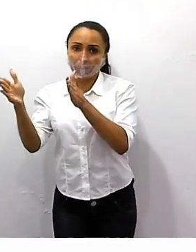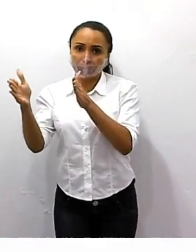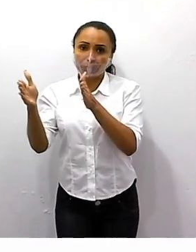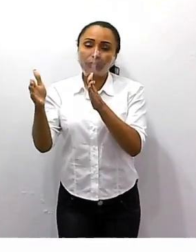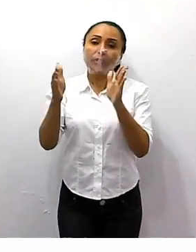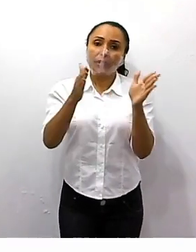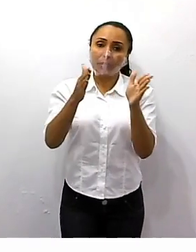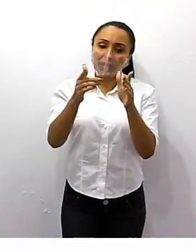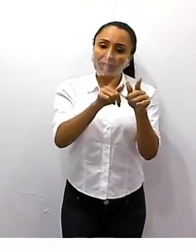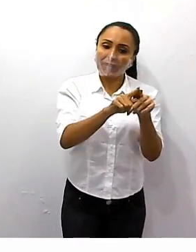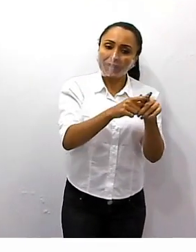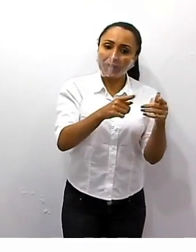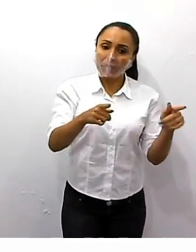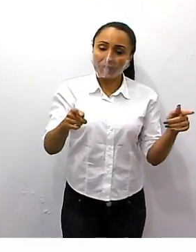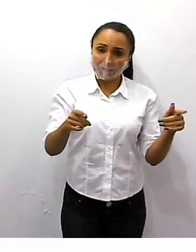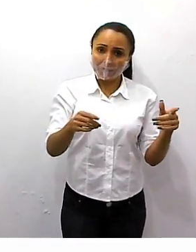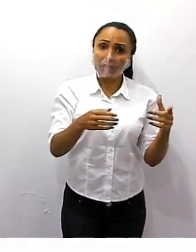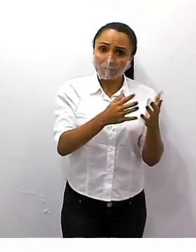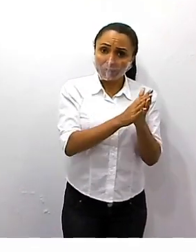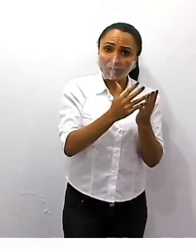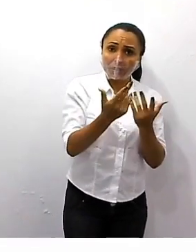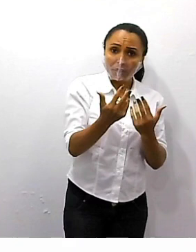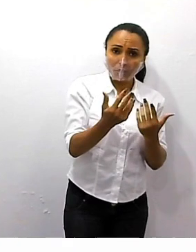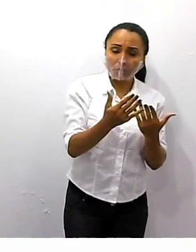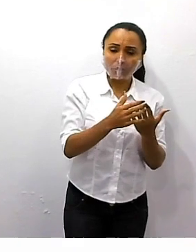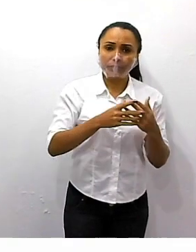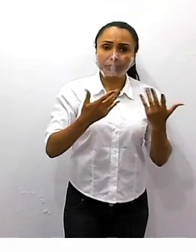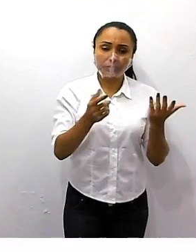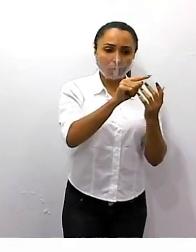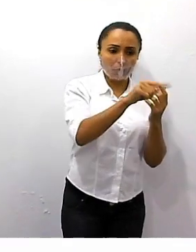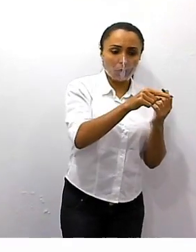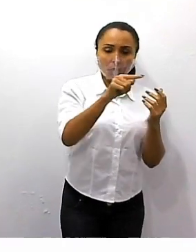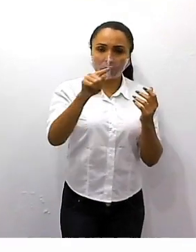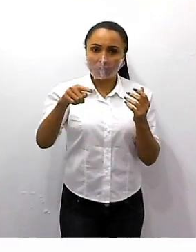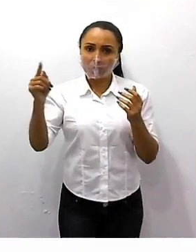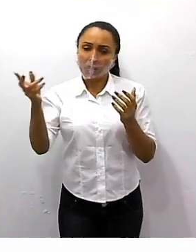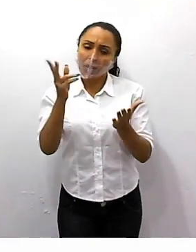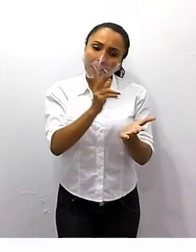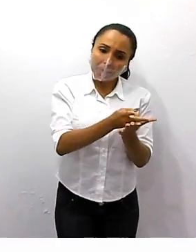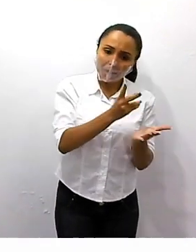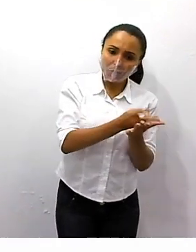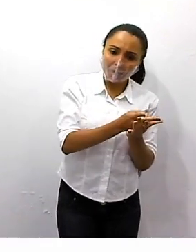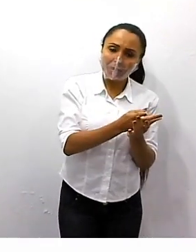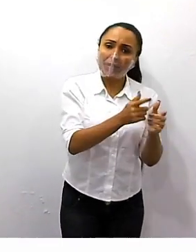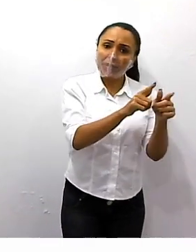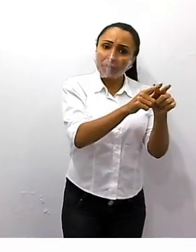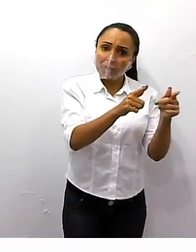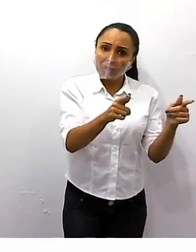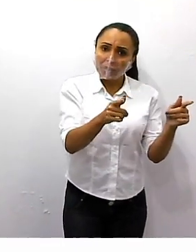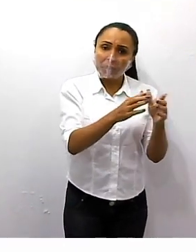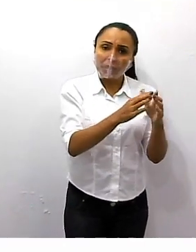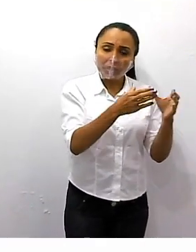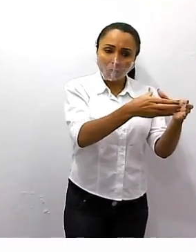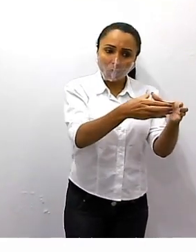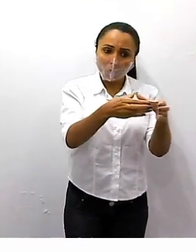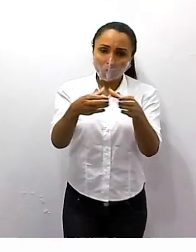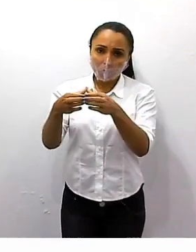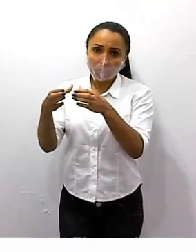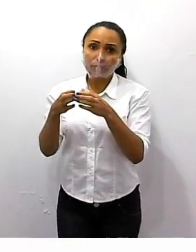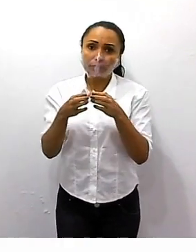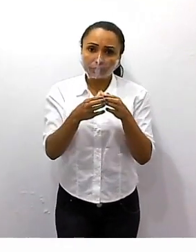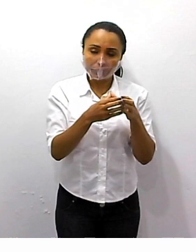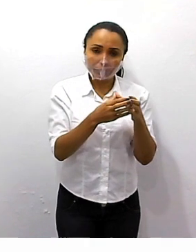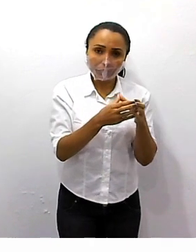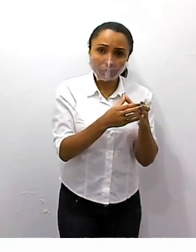classes gramaticais idênticas, né? Termos que pertencem, né, à mesma classe gramatical, ou seja, desempenham